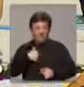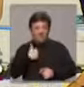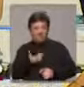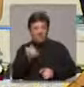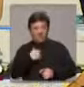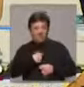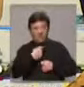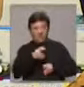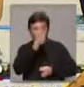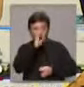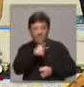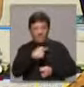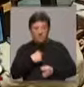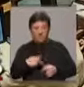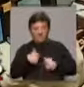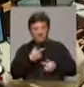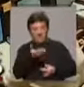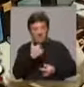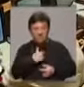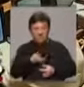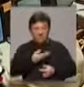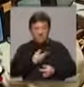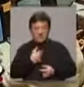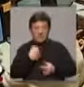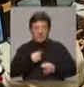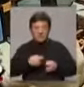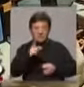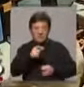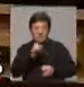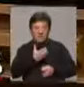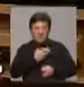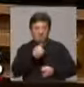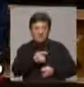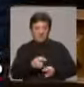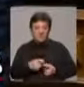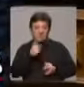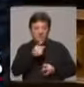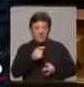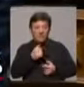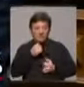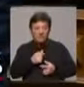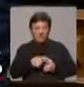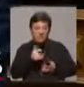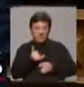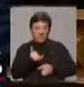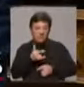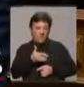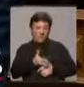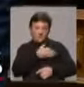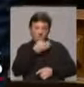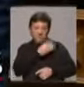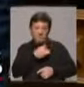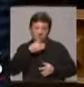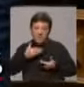ao governo, que nós lançamos ao PSD e que nós lançamos ao CDS. Que se deixem de 2011, vamos falar